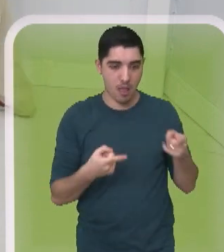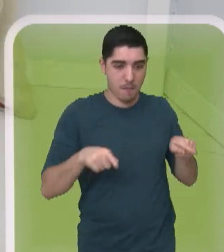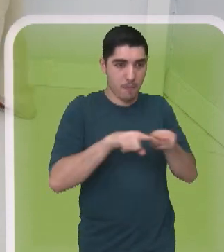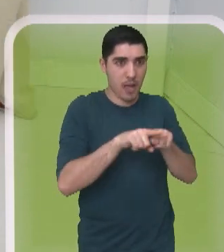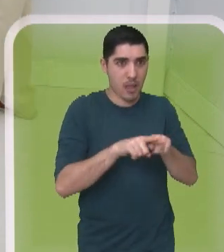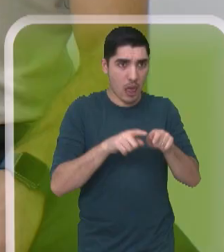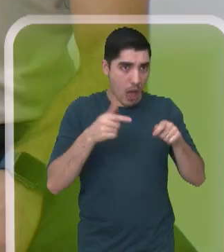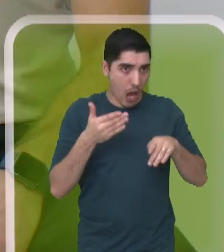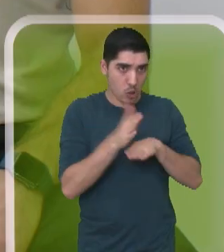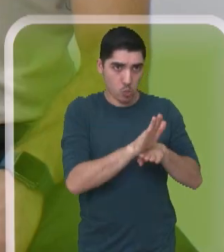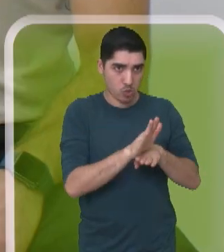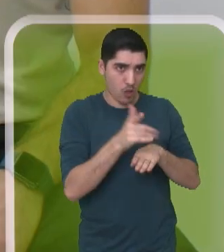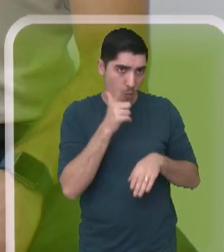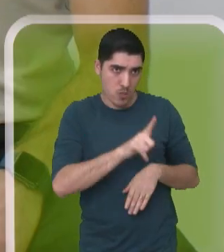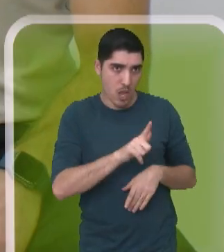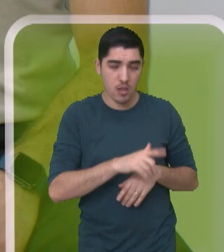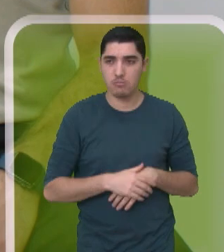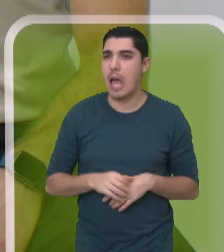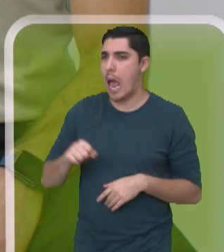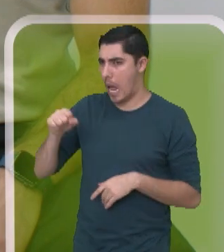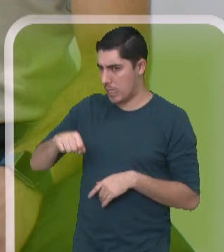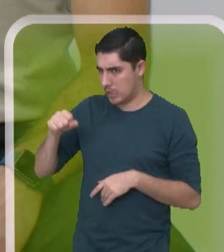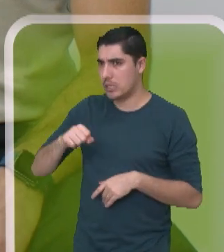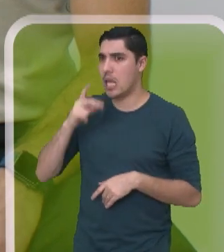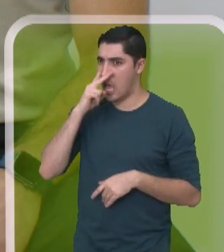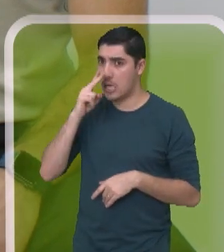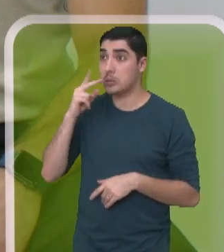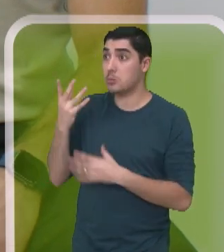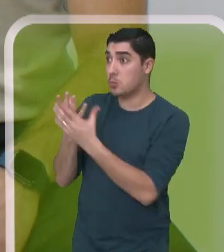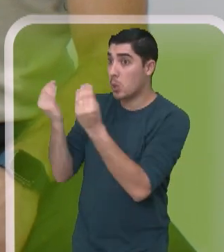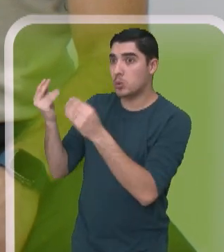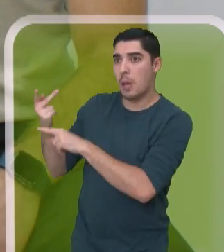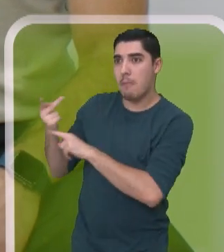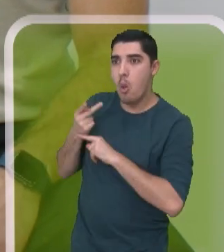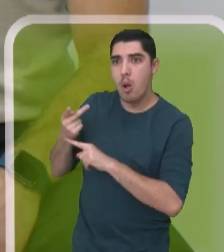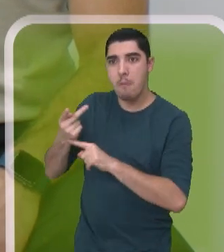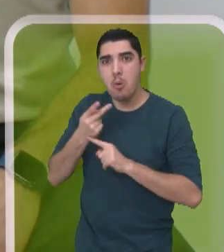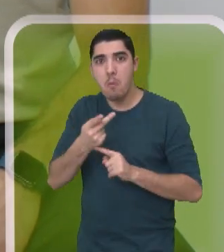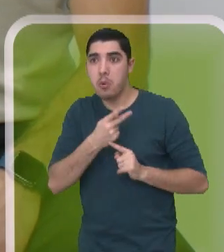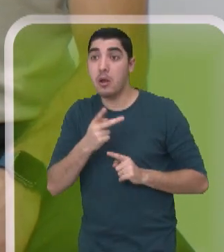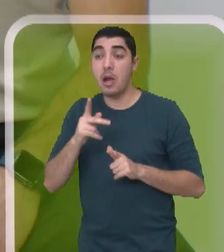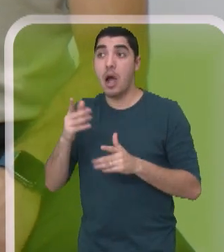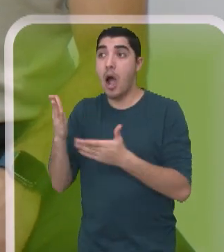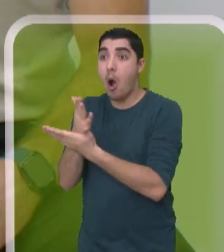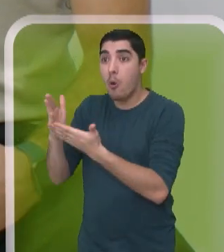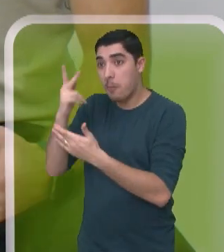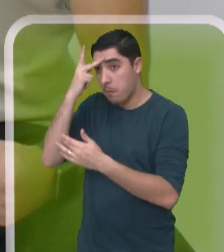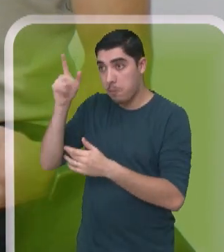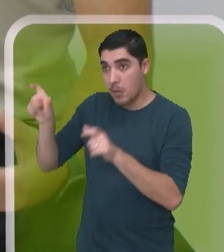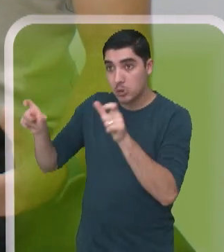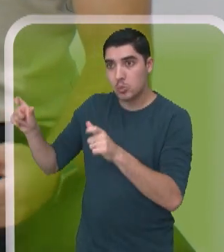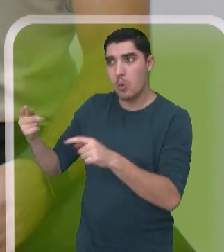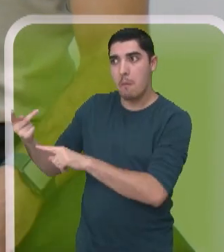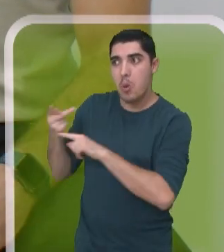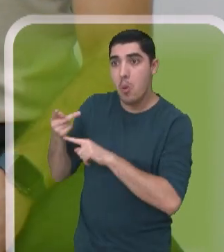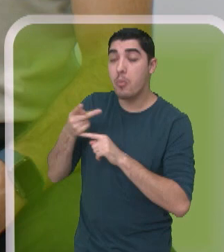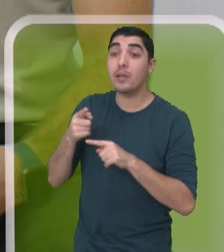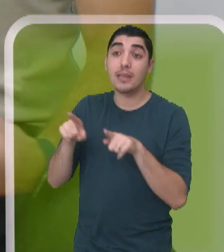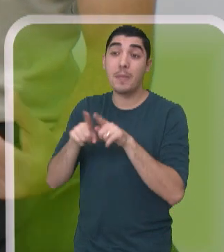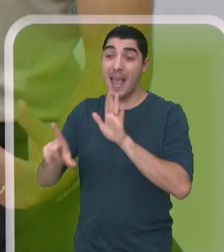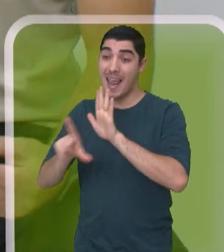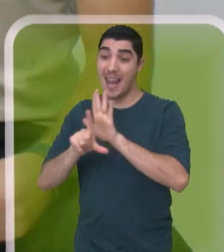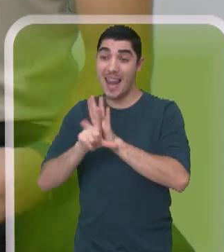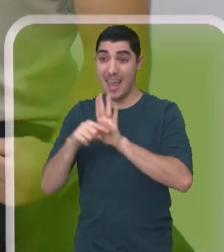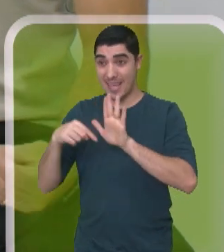que... Eu acredito que sim. A gente tem sido procurado, a gente tem conversado com algumas pessoas, Eu acho que a lei da SAF ela é nova, muita gente ainda